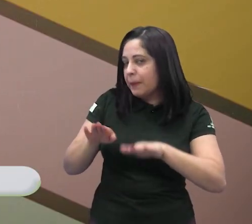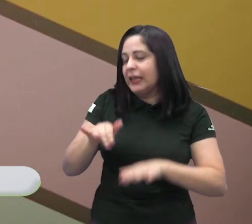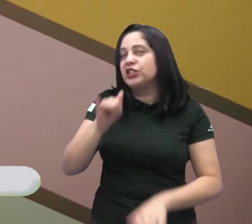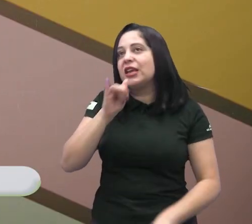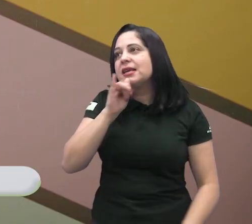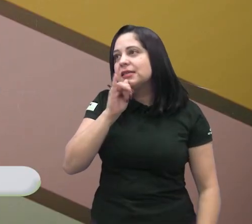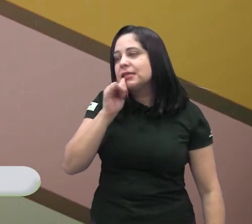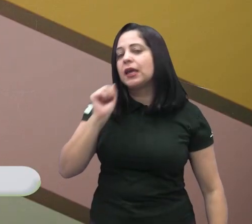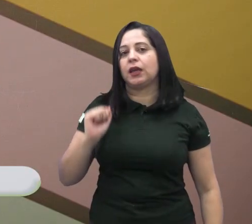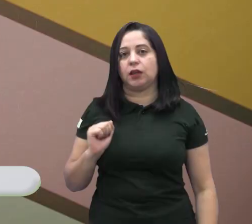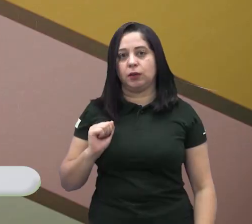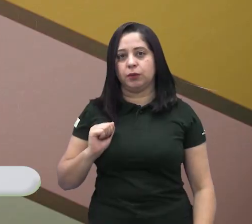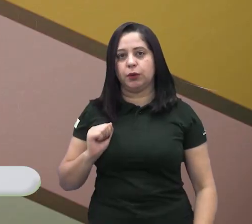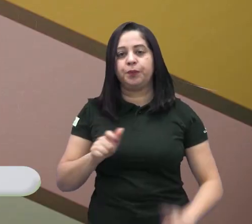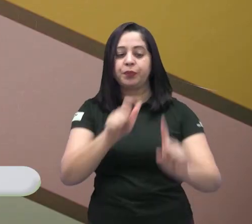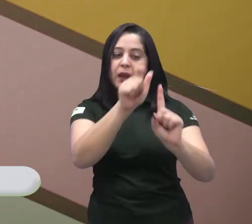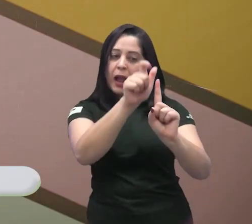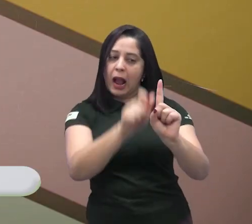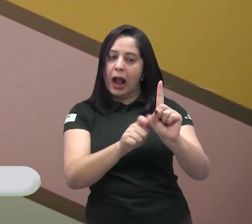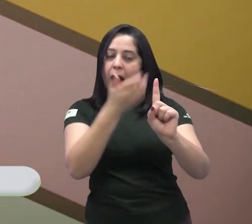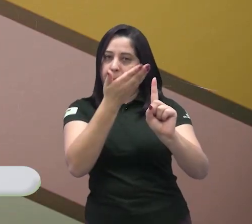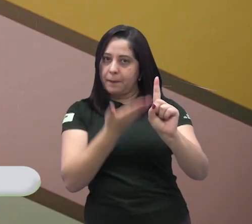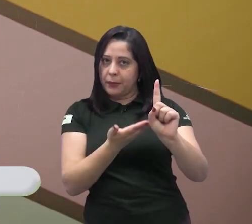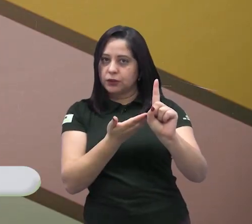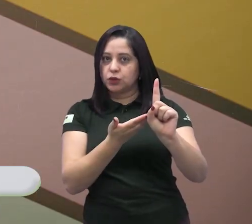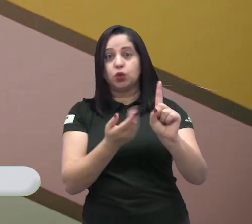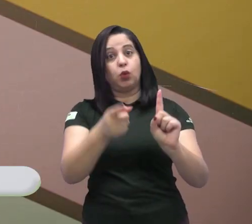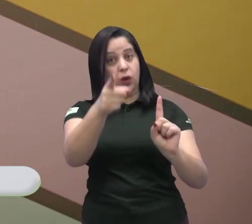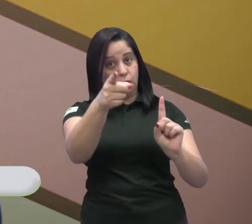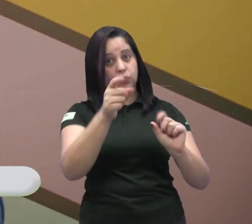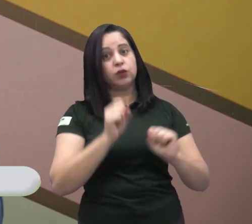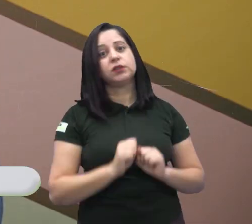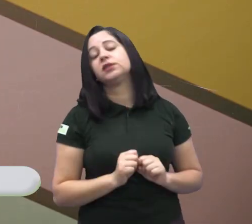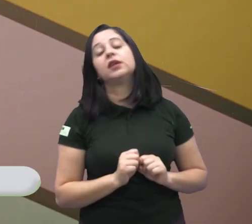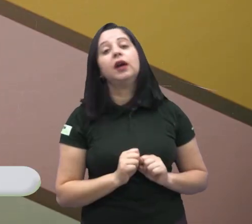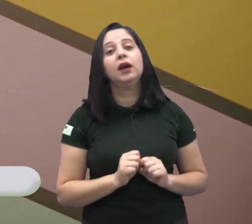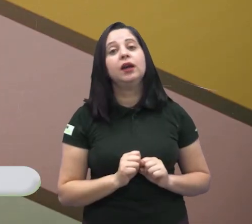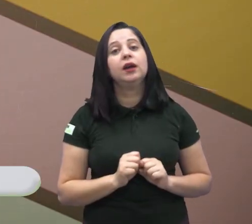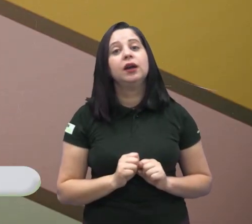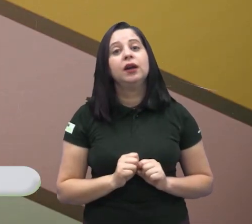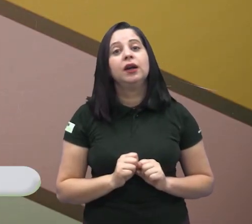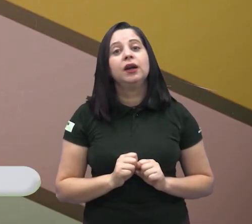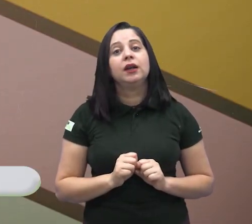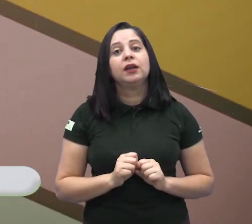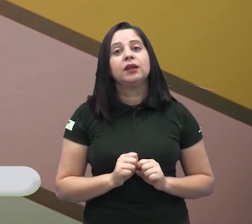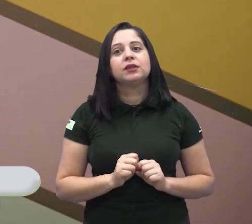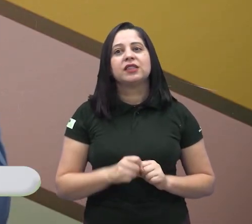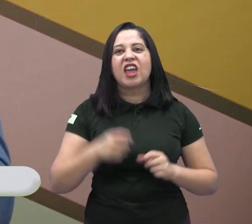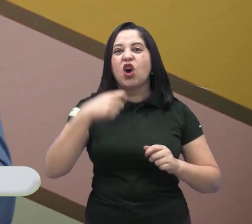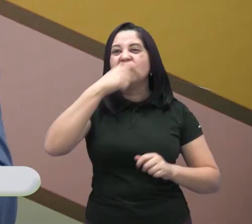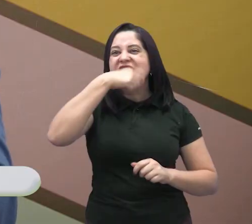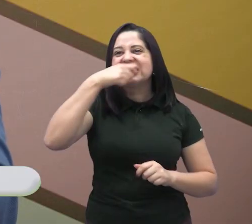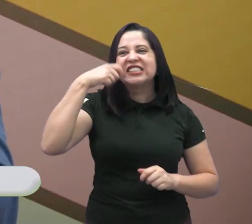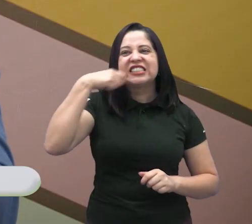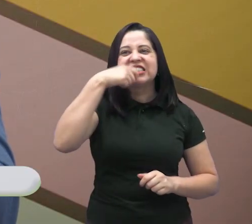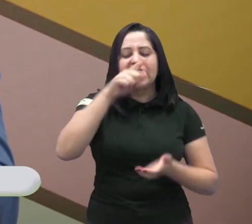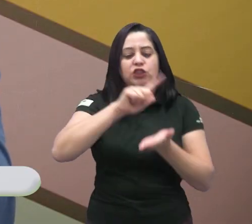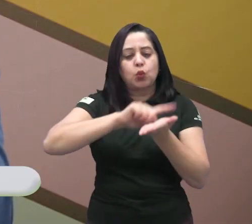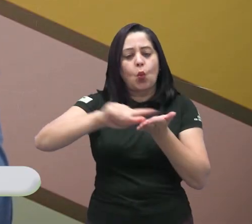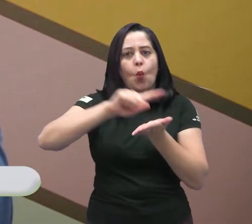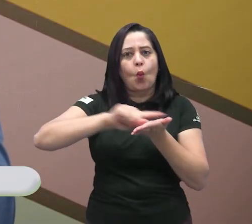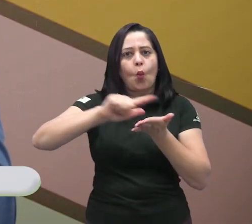depende. Vamos supor, tem um paciente, tem você aí que está nos assistindo, assim, tem uma pessoa que tem uma limpeza,